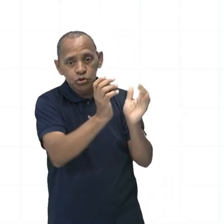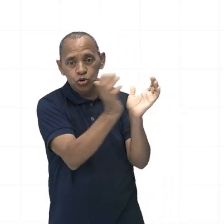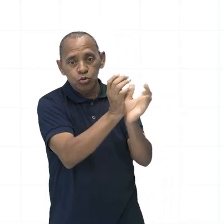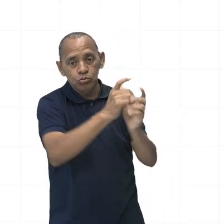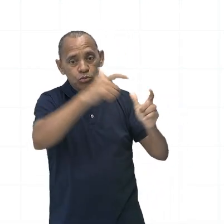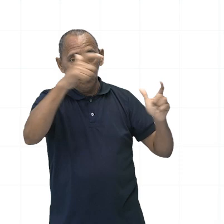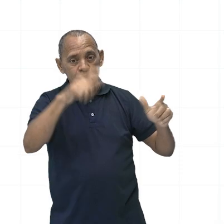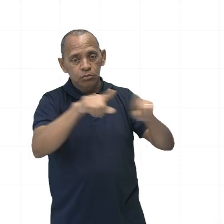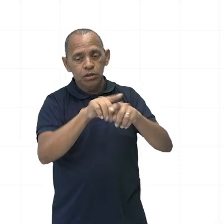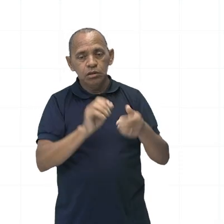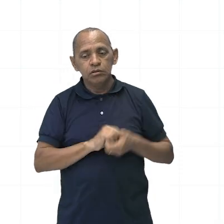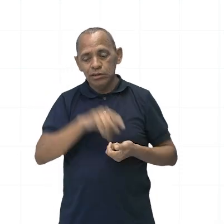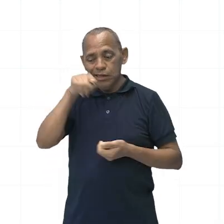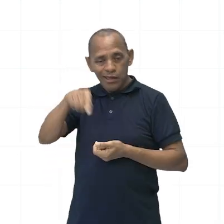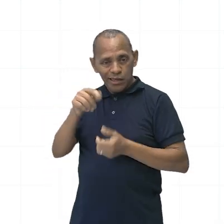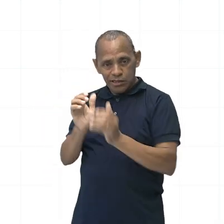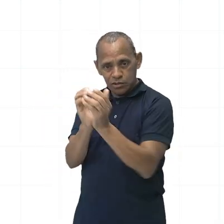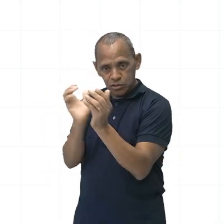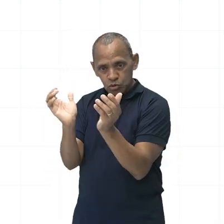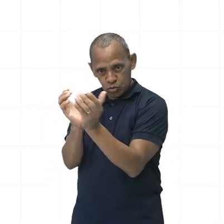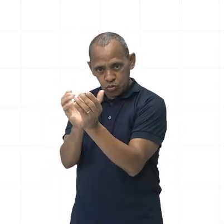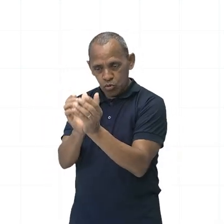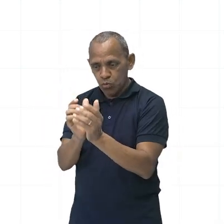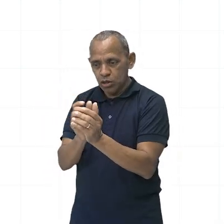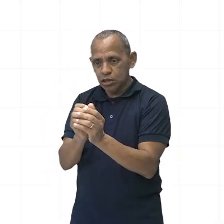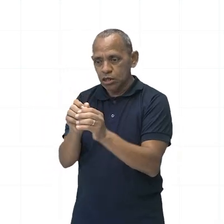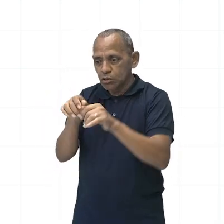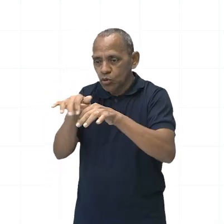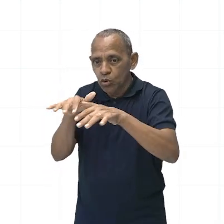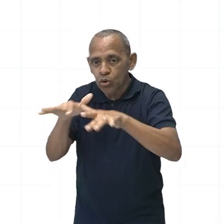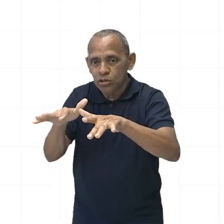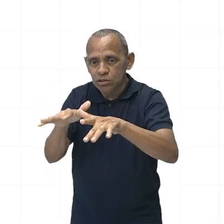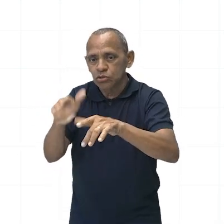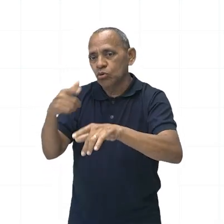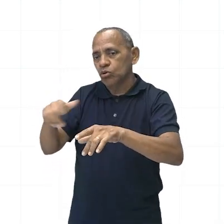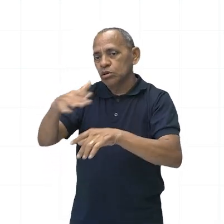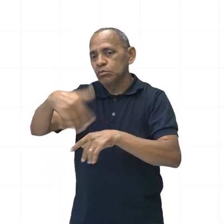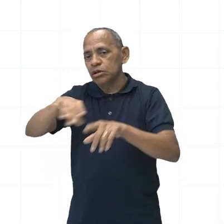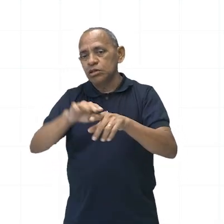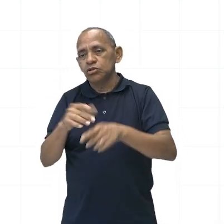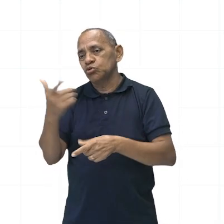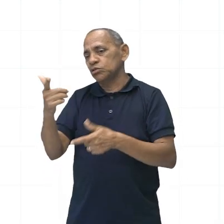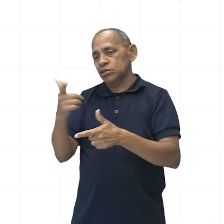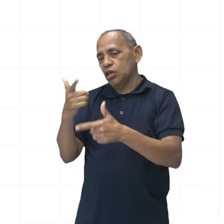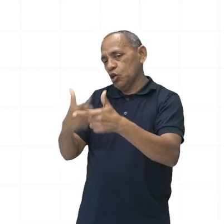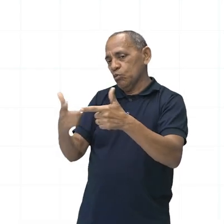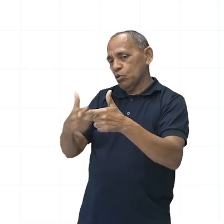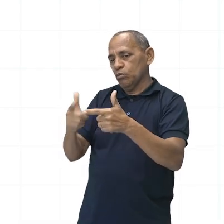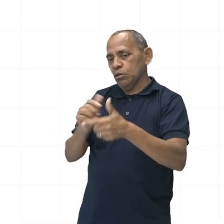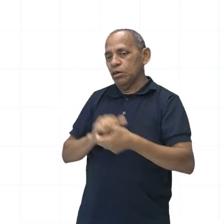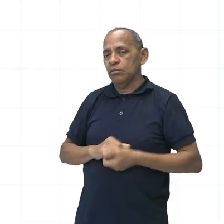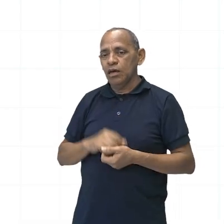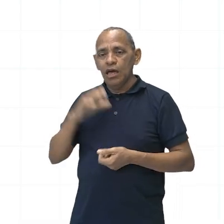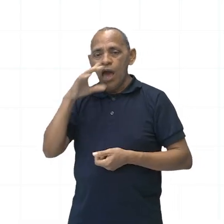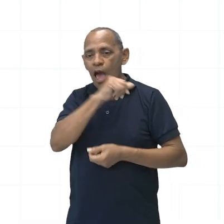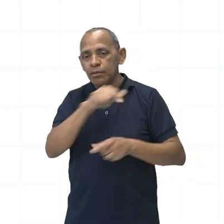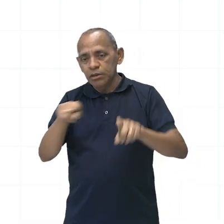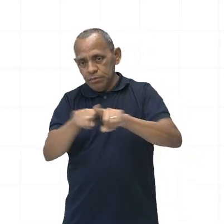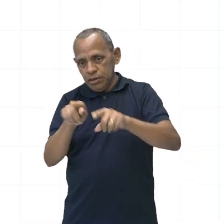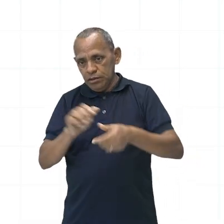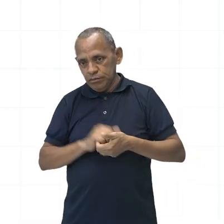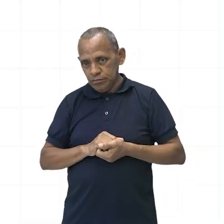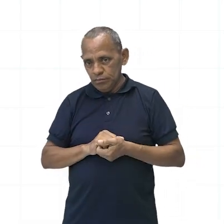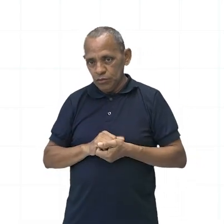coloniza um novo ambiente. Então, percebam que aqui nós não temos uma catástrofe ou um evento súbito. Nós temos aqui uma pequena parte